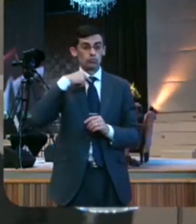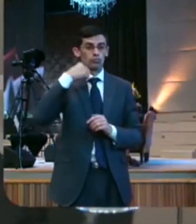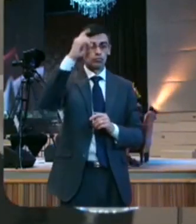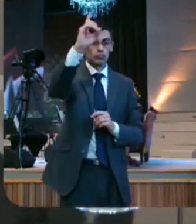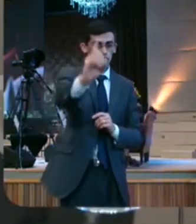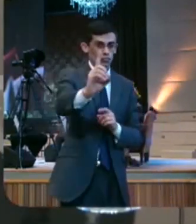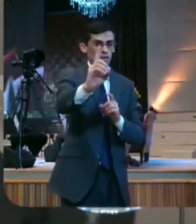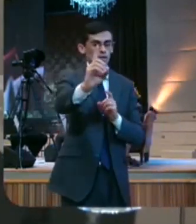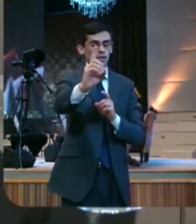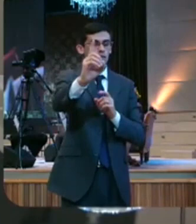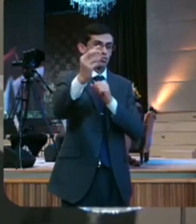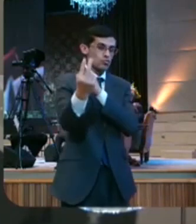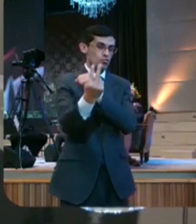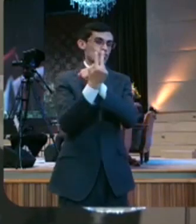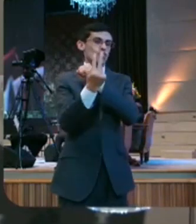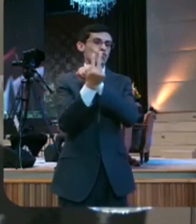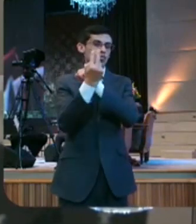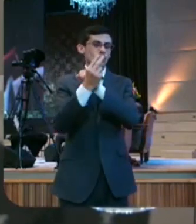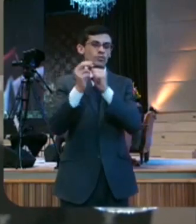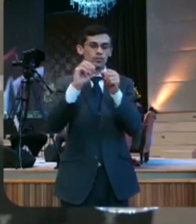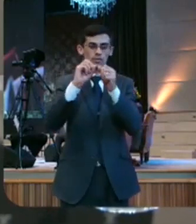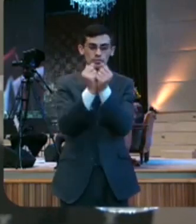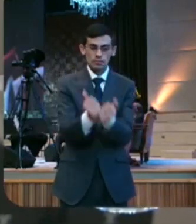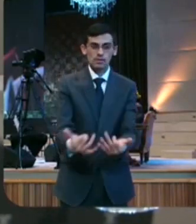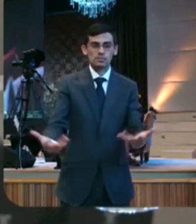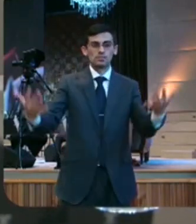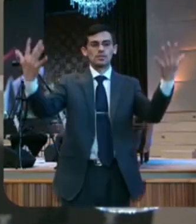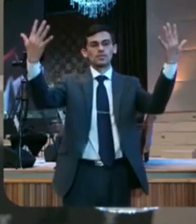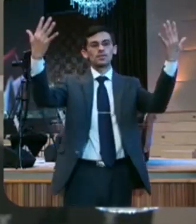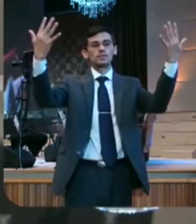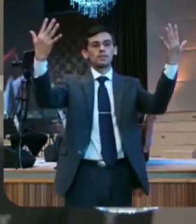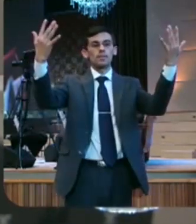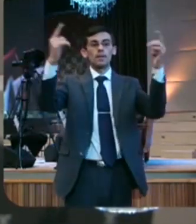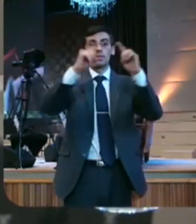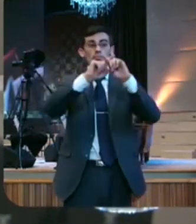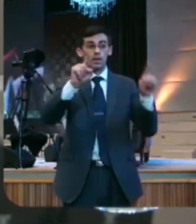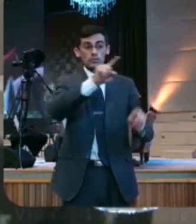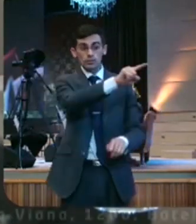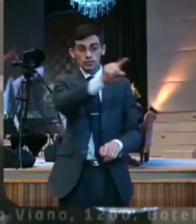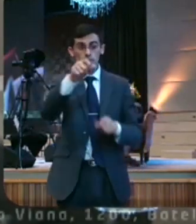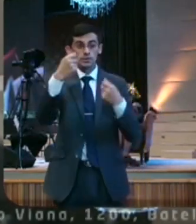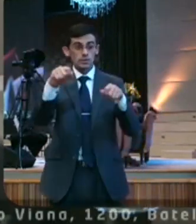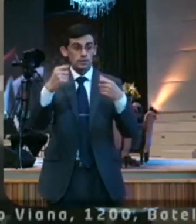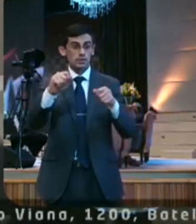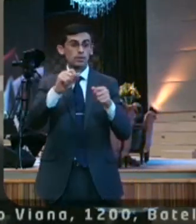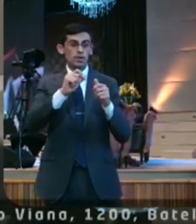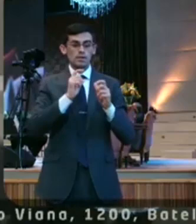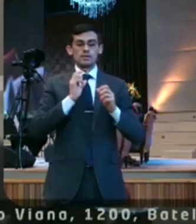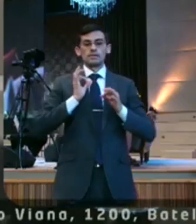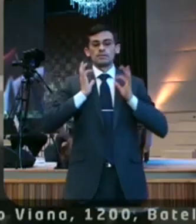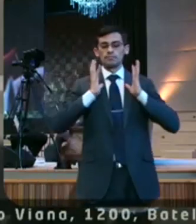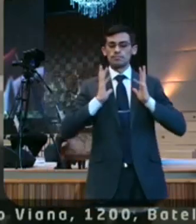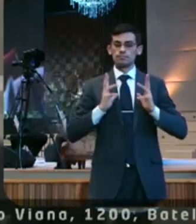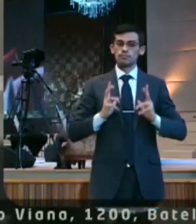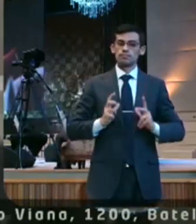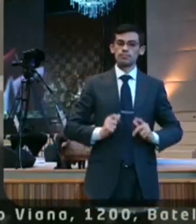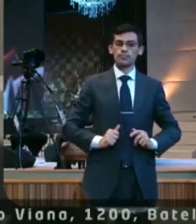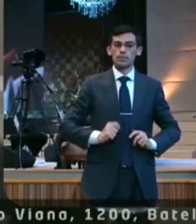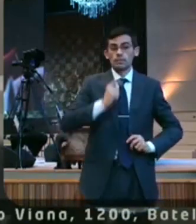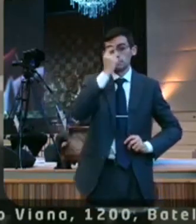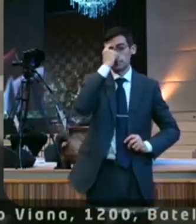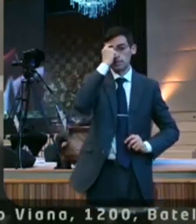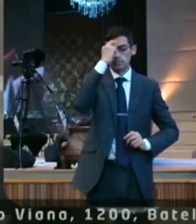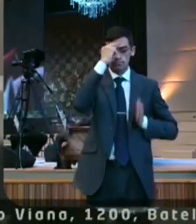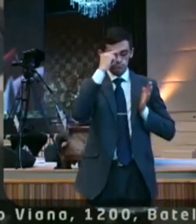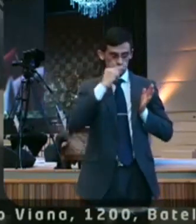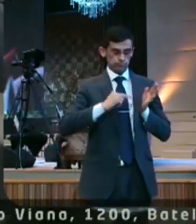frente, sou eu quem faço as maravilhas, mas você precisa estar preparado para essas maravilhas.